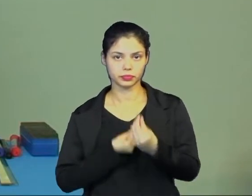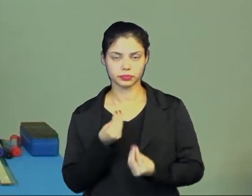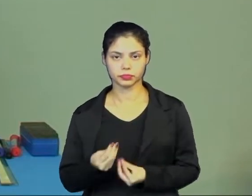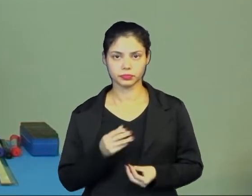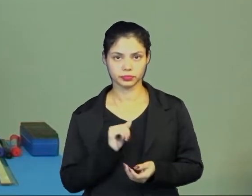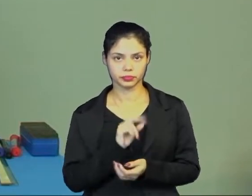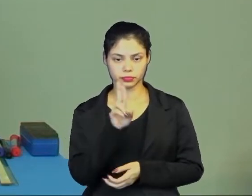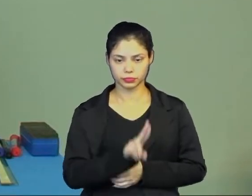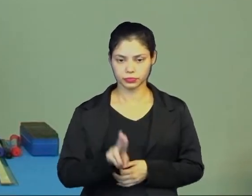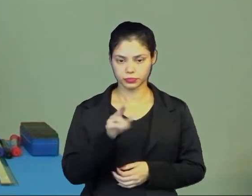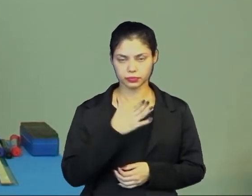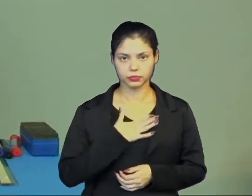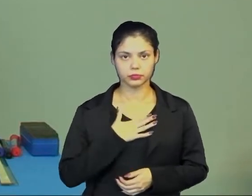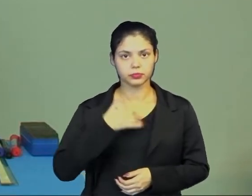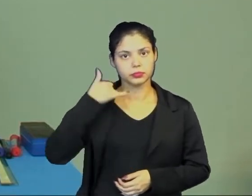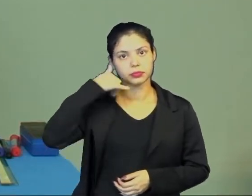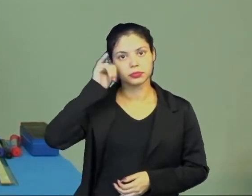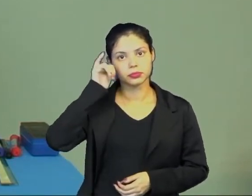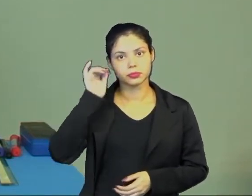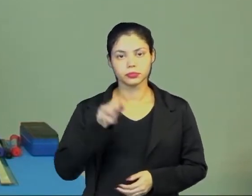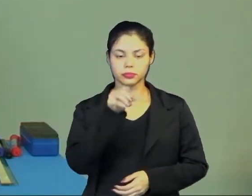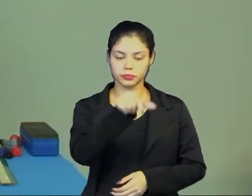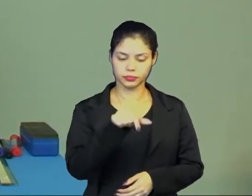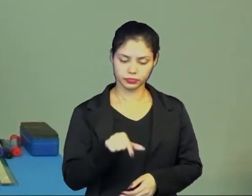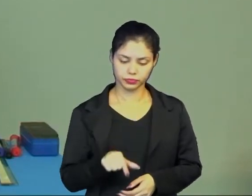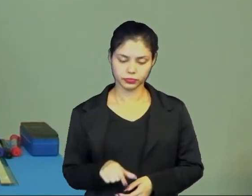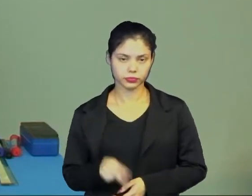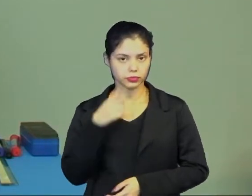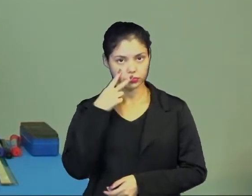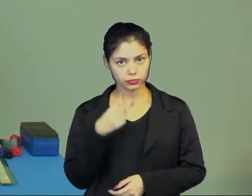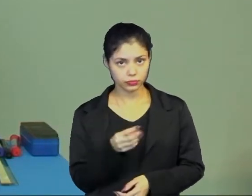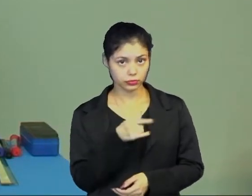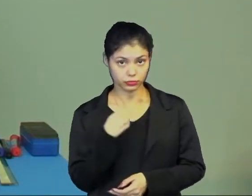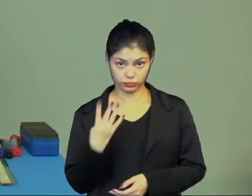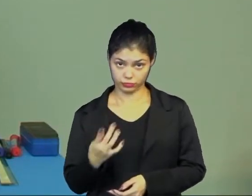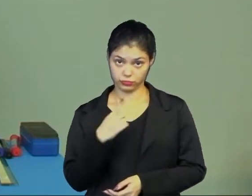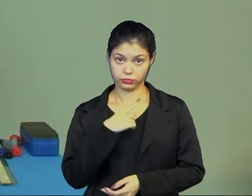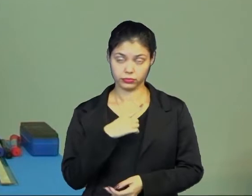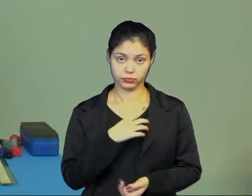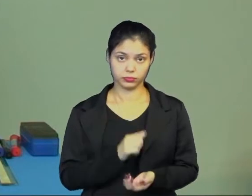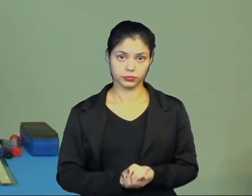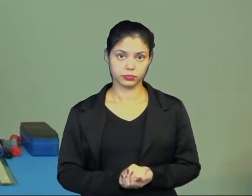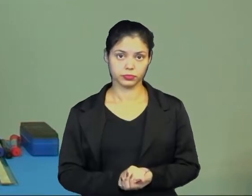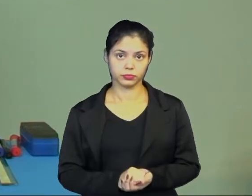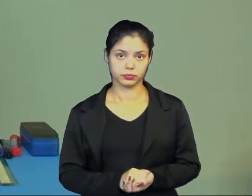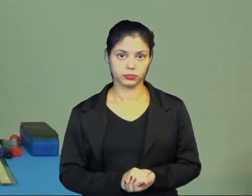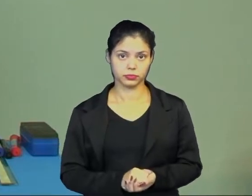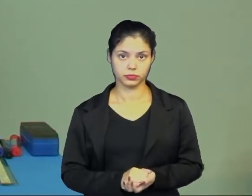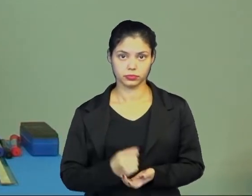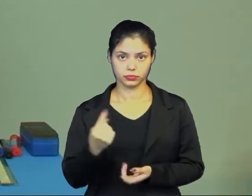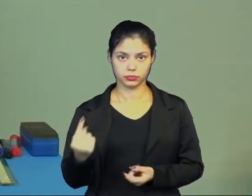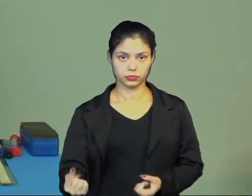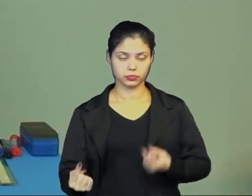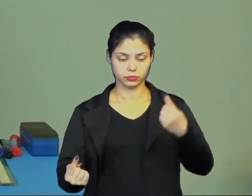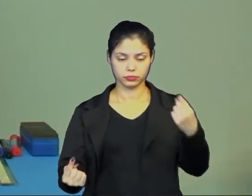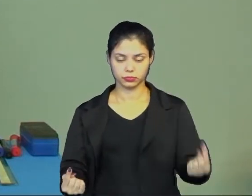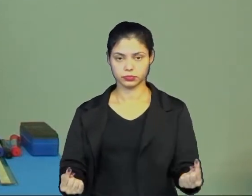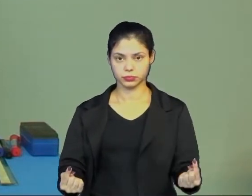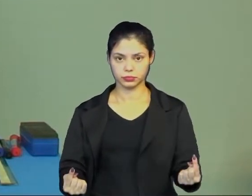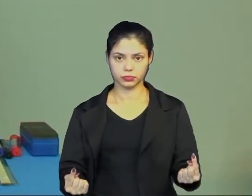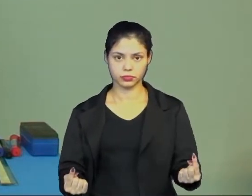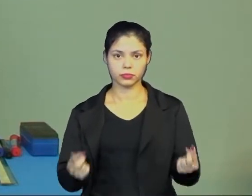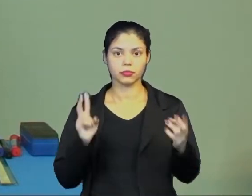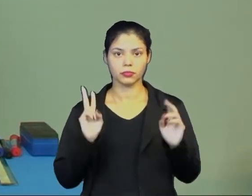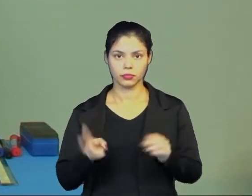usei todos os meus boizinhos, coloquei aqui. Vocês viram que na contagem eu coloquei um cavalo e um